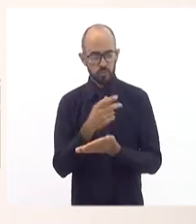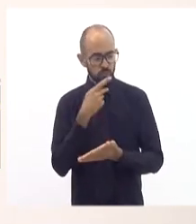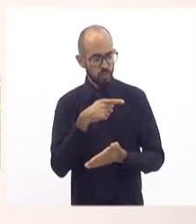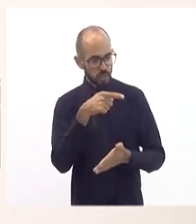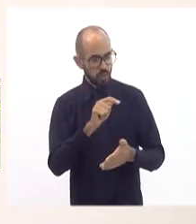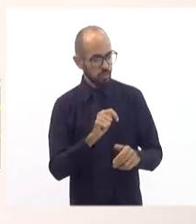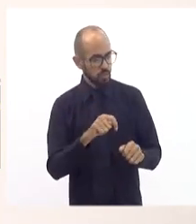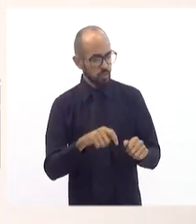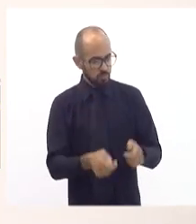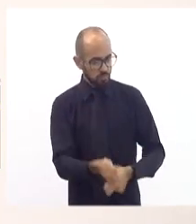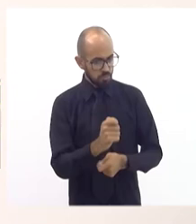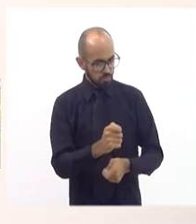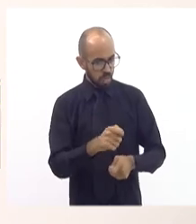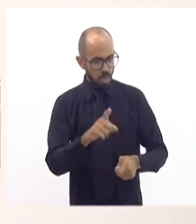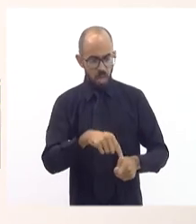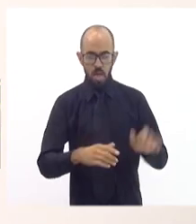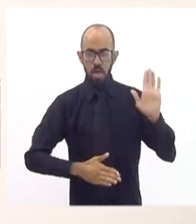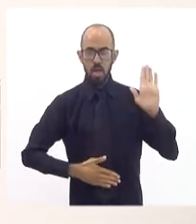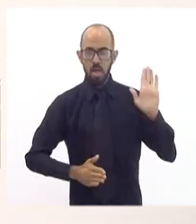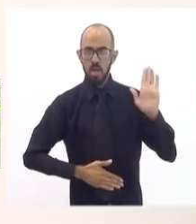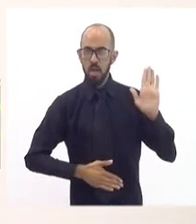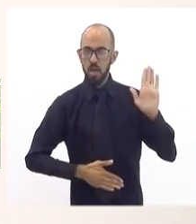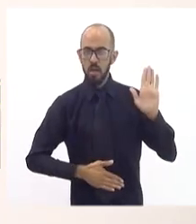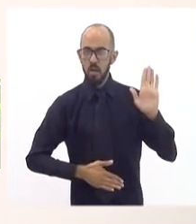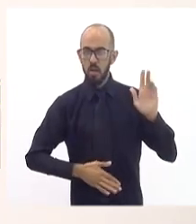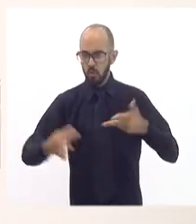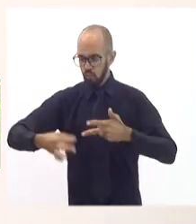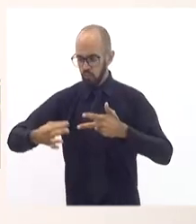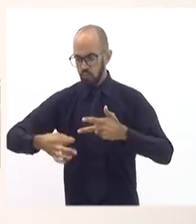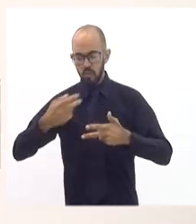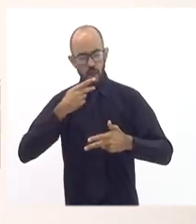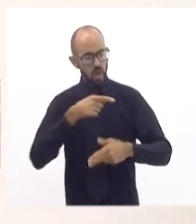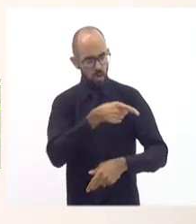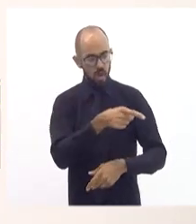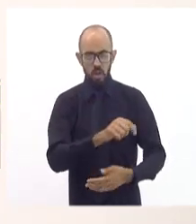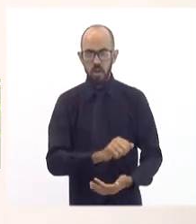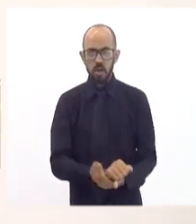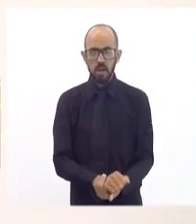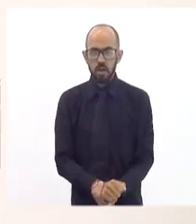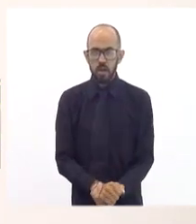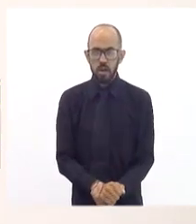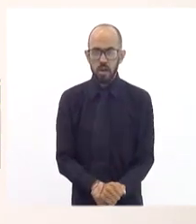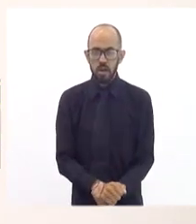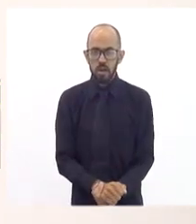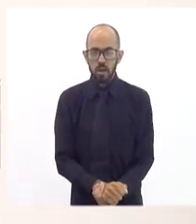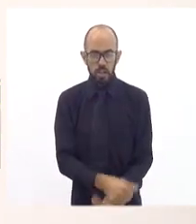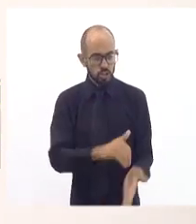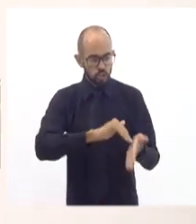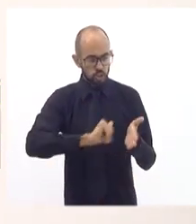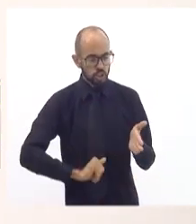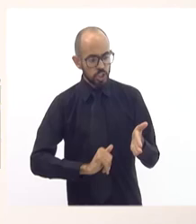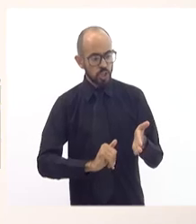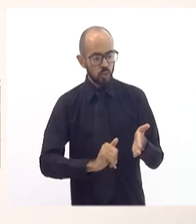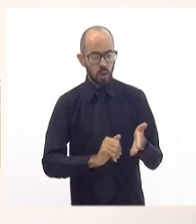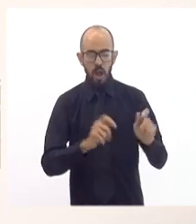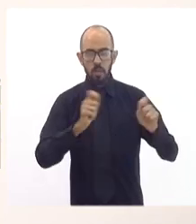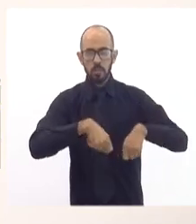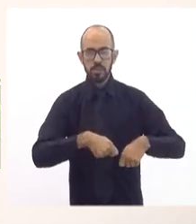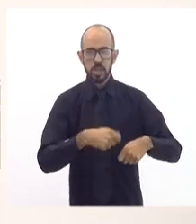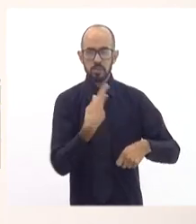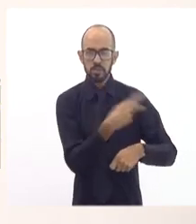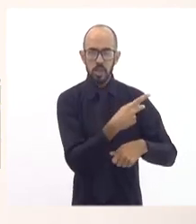como criminosos e não são eles fazem parte desse ecossistema e tiram o sustento deles da Baía de Sepetiba